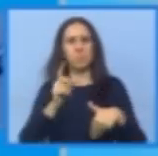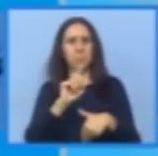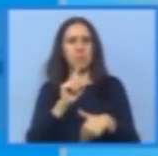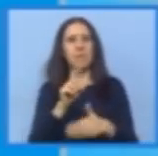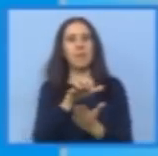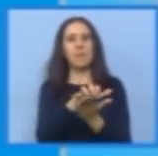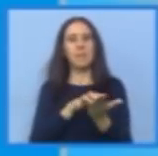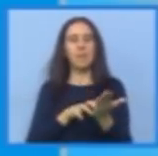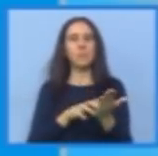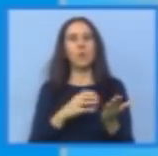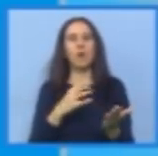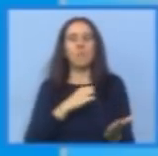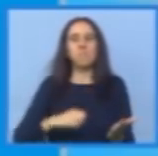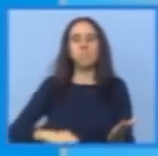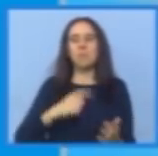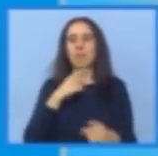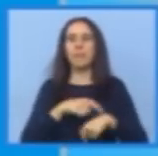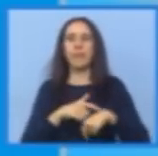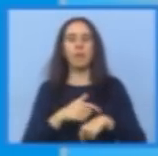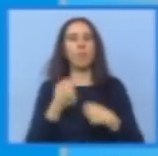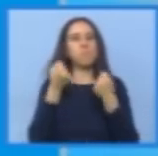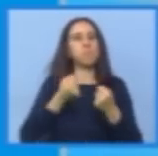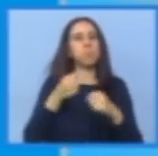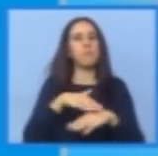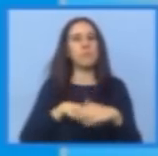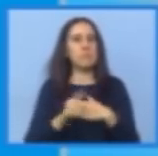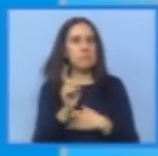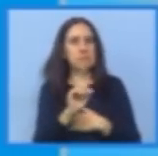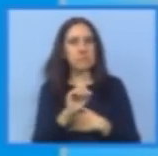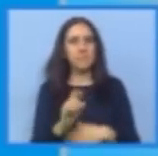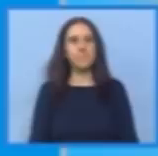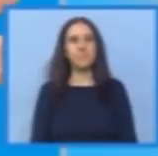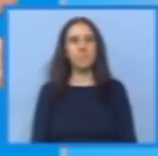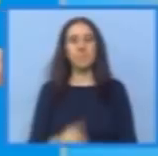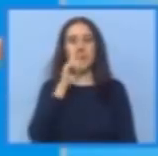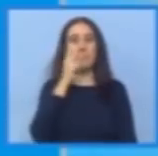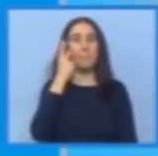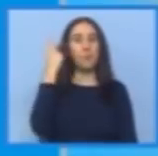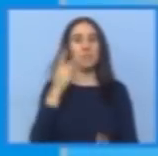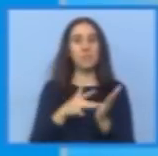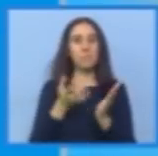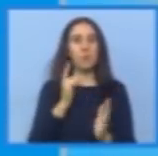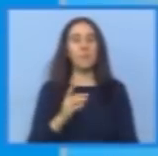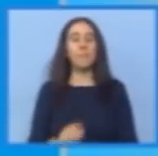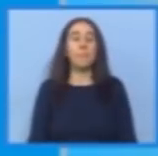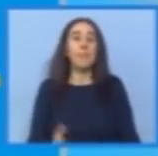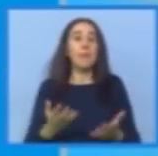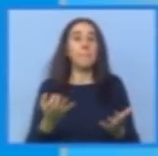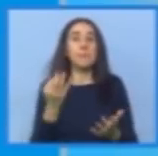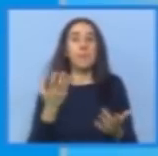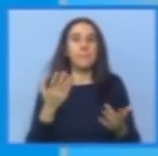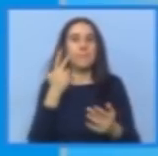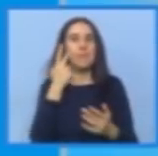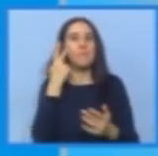feitos no ócio a dizer eu tenho muito tempo, o que é que eu vou fazer? Não, são feitos... Não é um livro de memórias. Não? Exato. É um livro